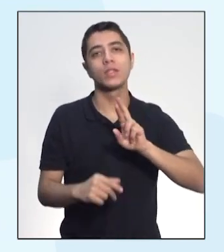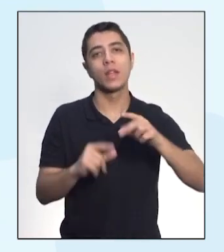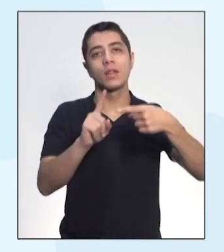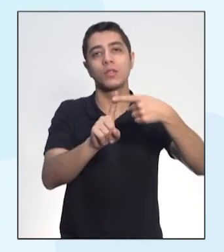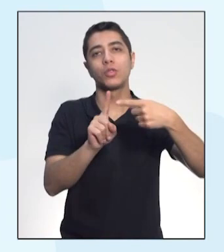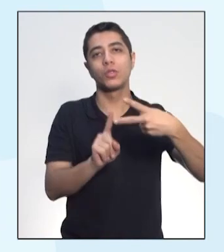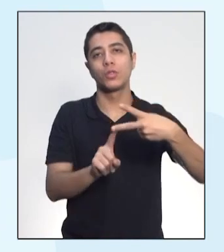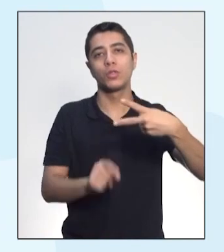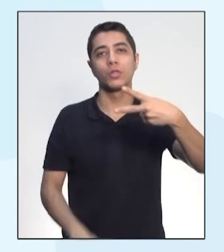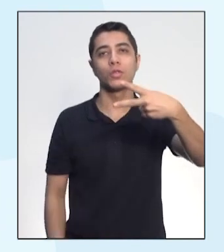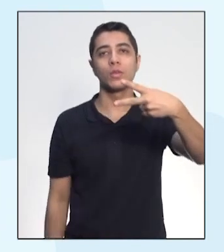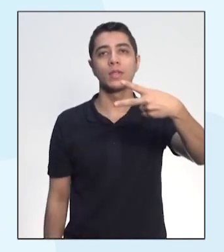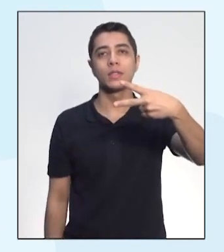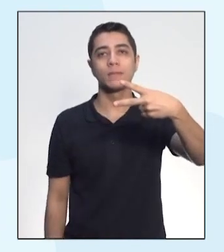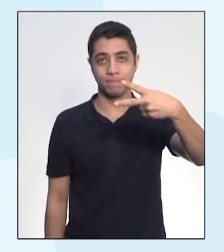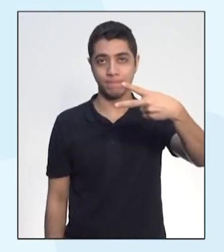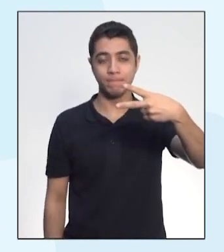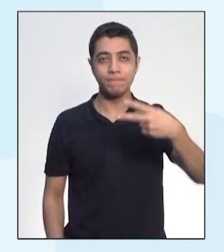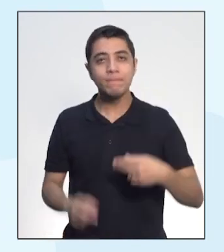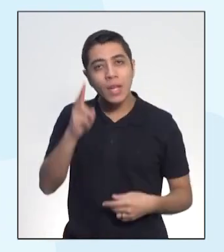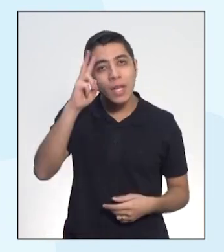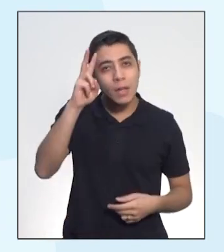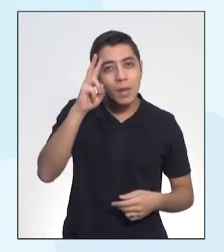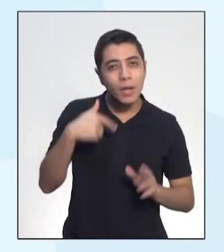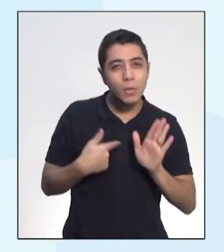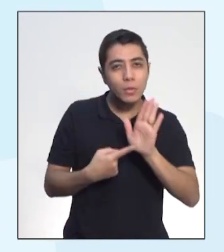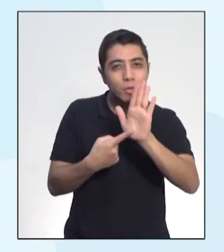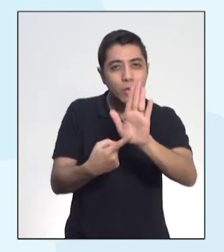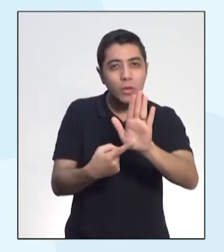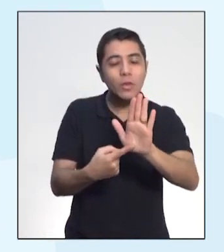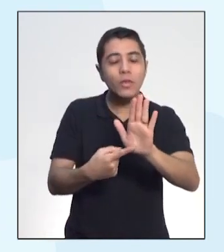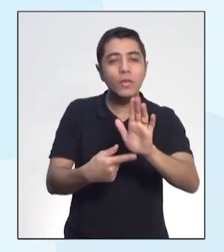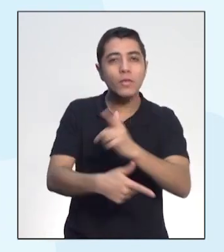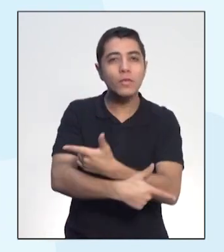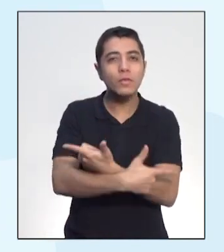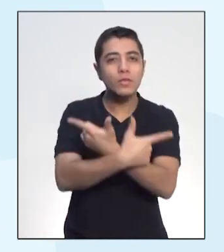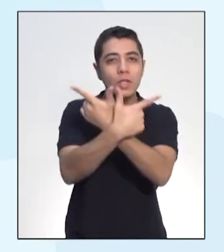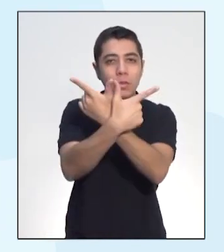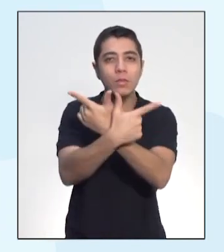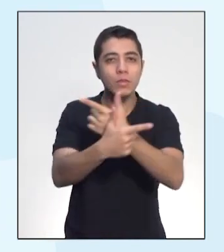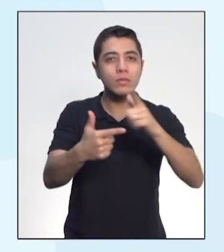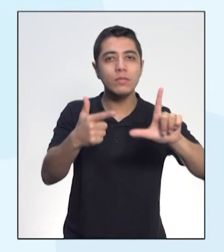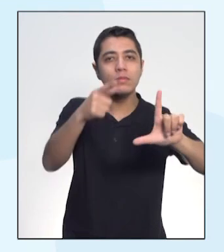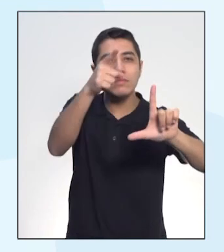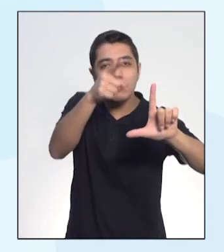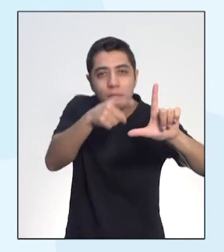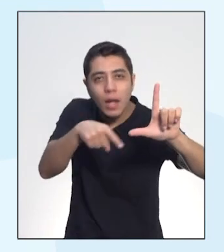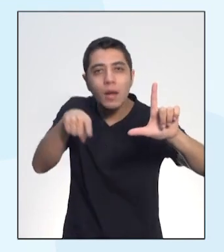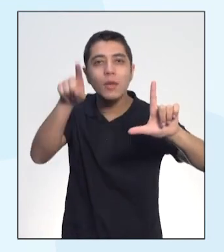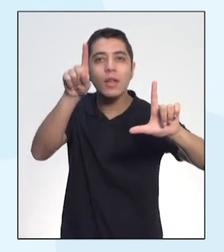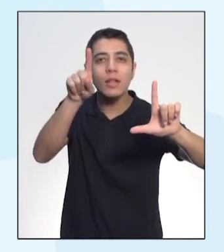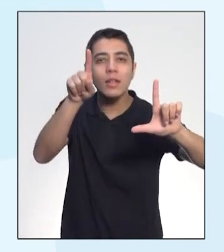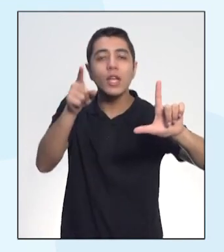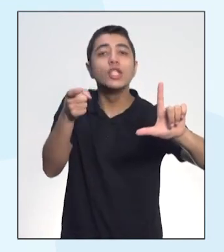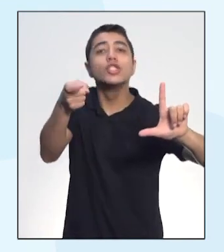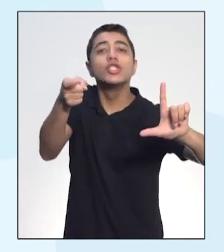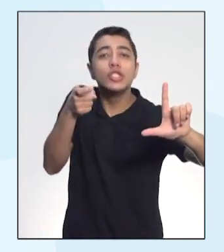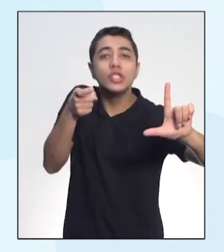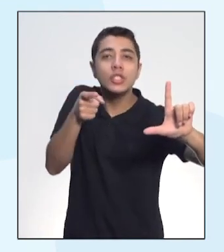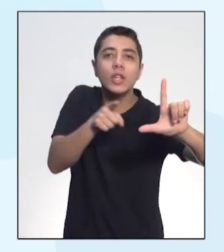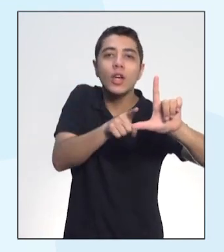lembrar da função que eu acabei de fazer, da parábola, ela cruzava o x em 2 lugares, porque o delta vai